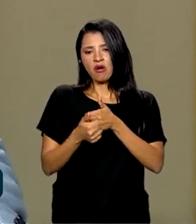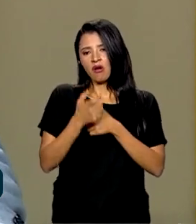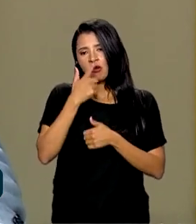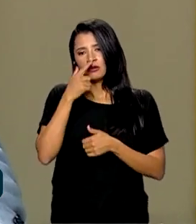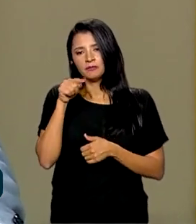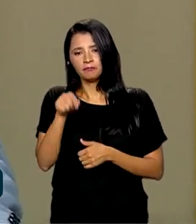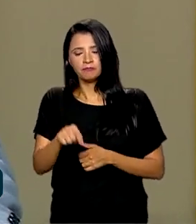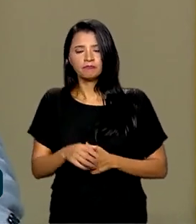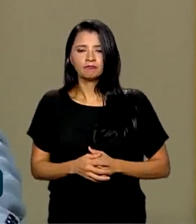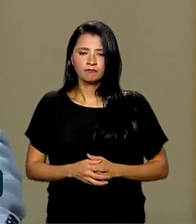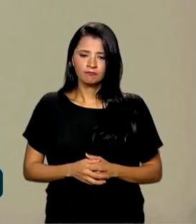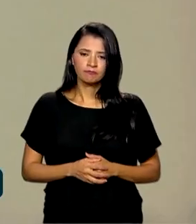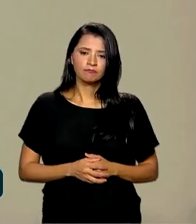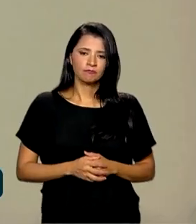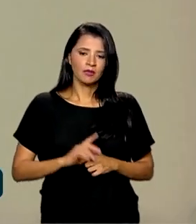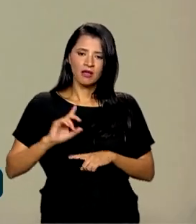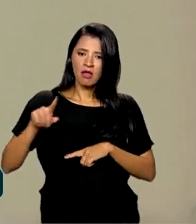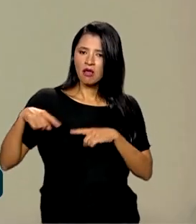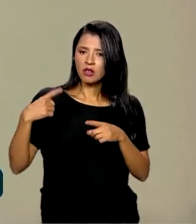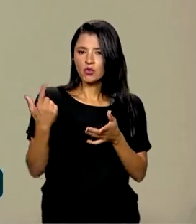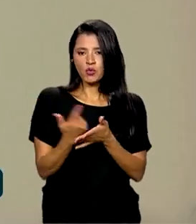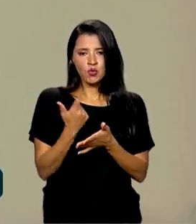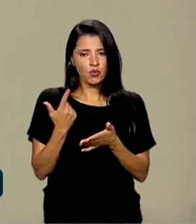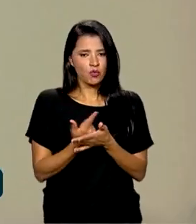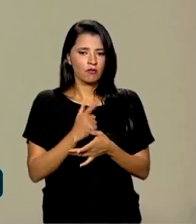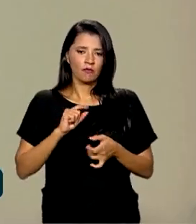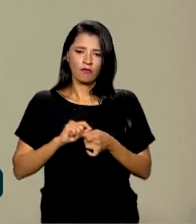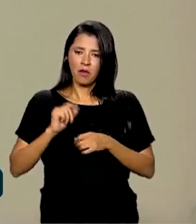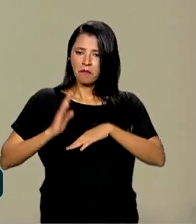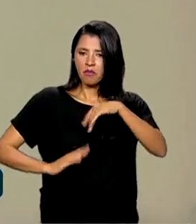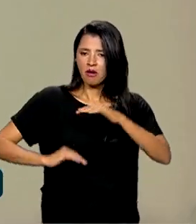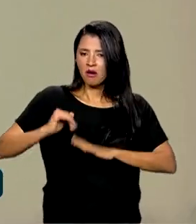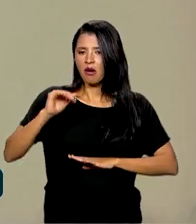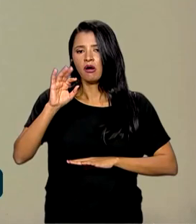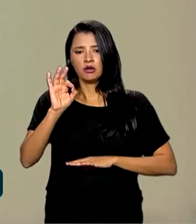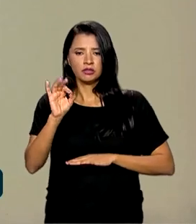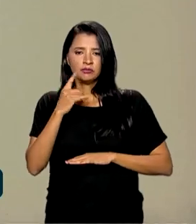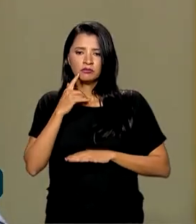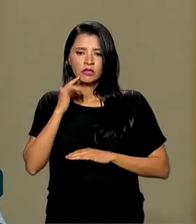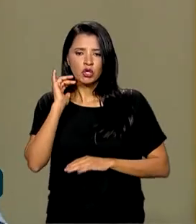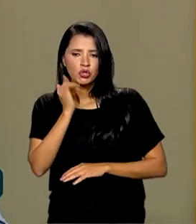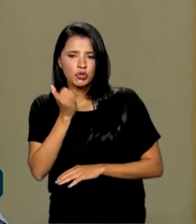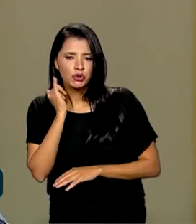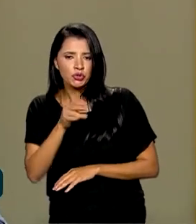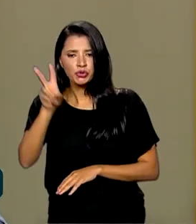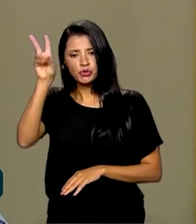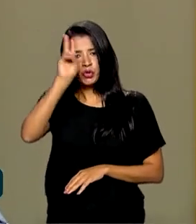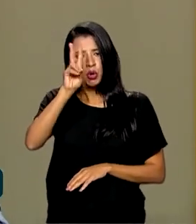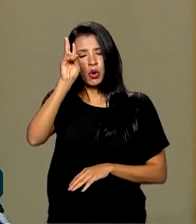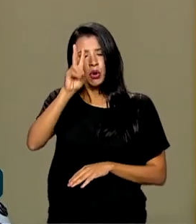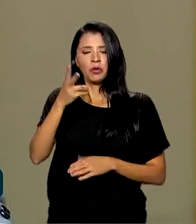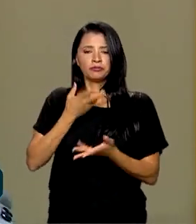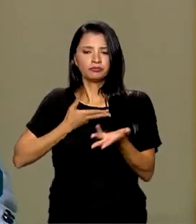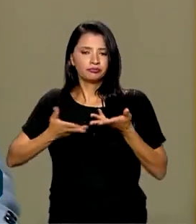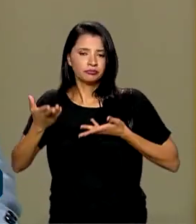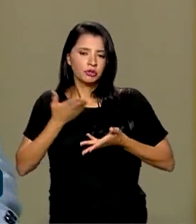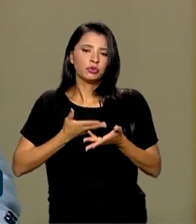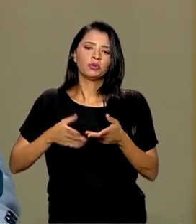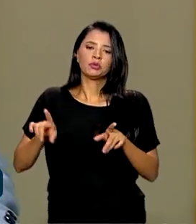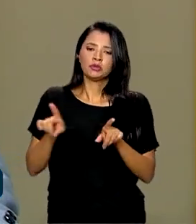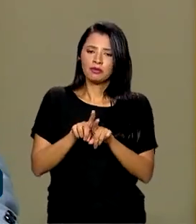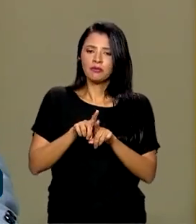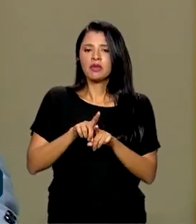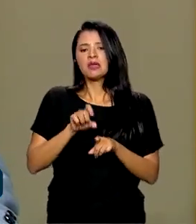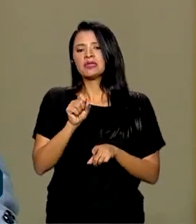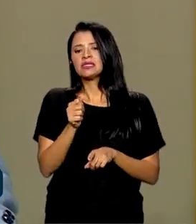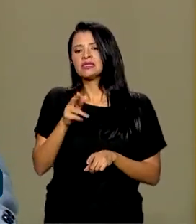vão além da oferta do livro, né? Elas fazem práticas. Isso, contações de história, leituras compartilhadas,